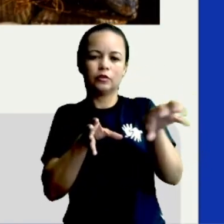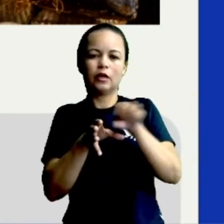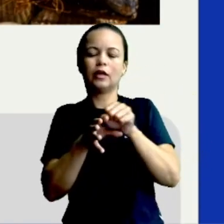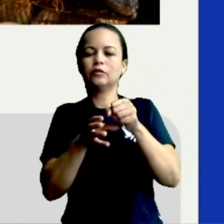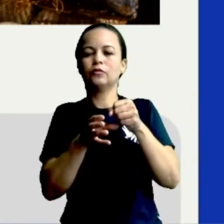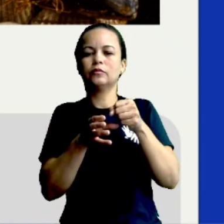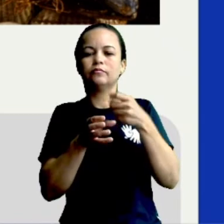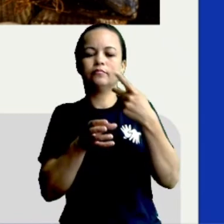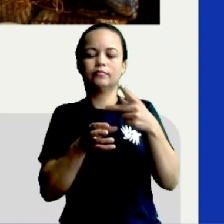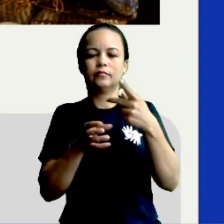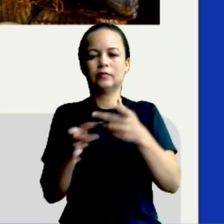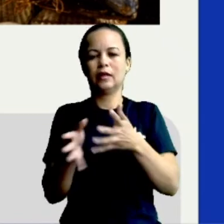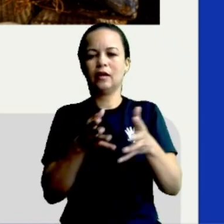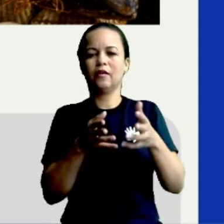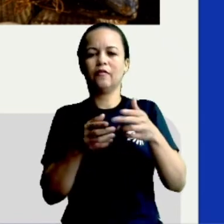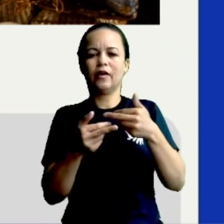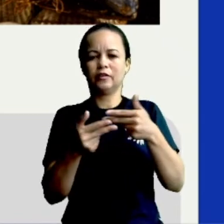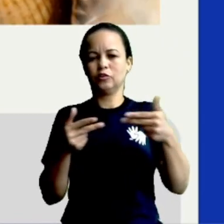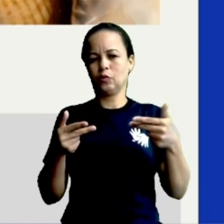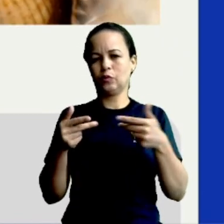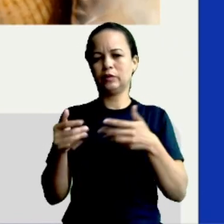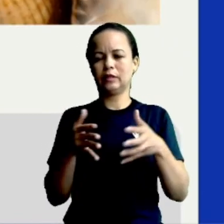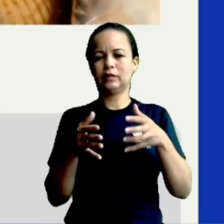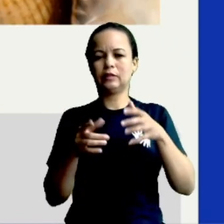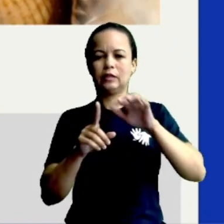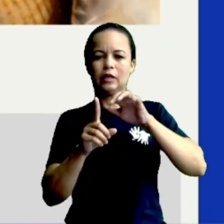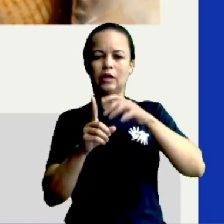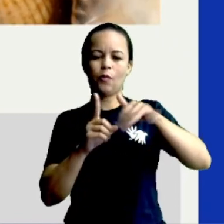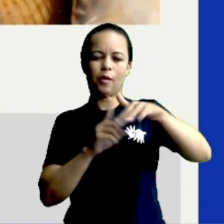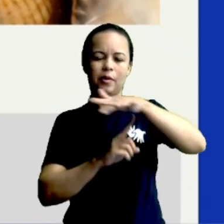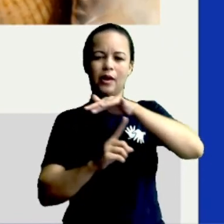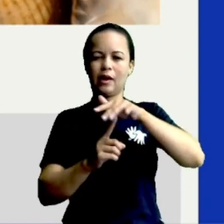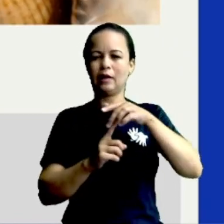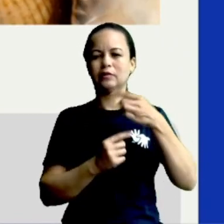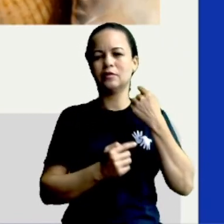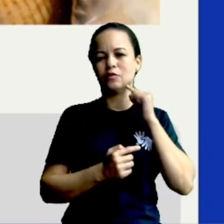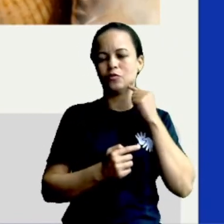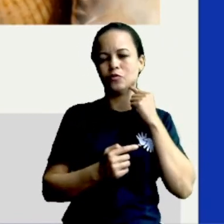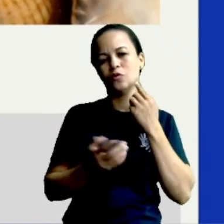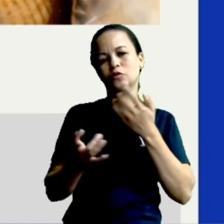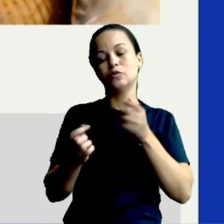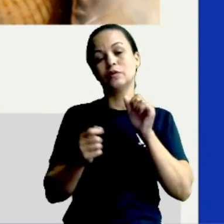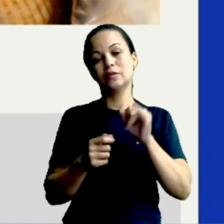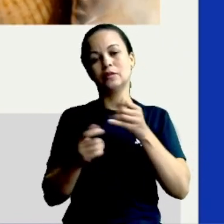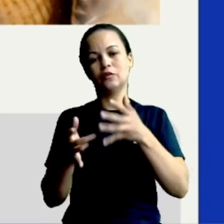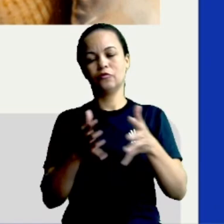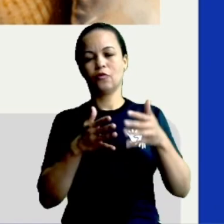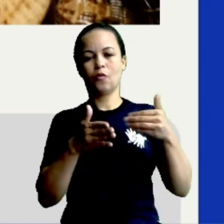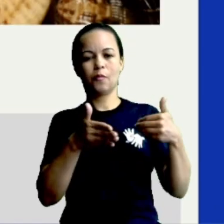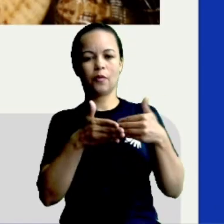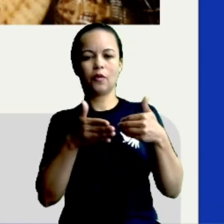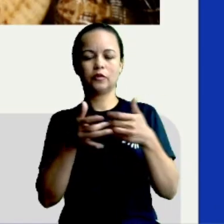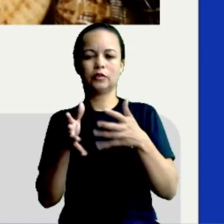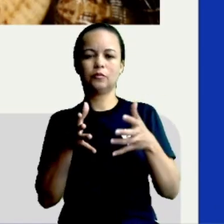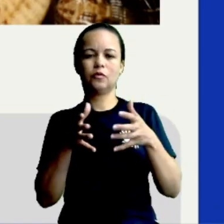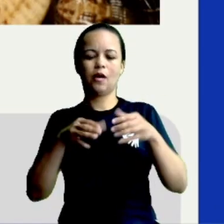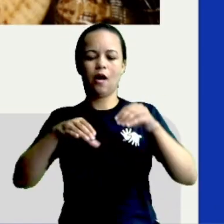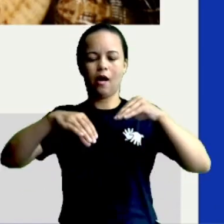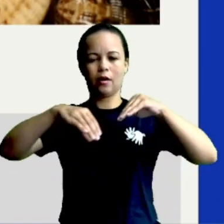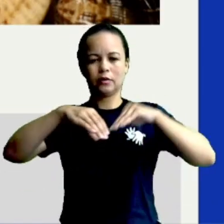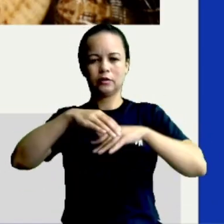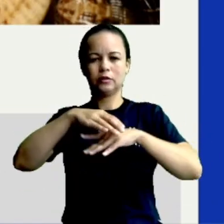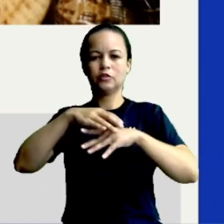muitas impurezas, se esse ambiente for um ambiente poluído, se for um ambiente marinho próximo à rede de